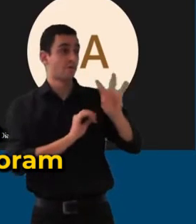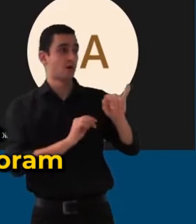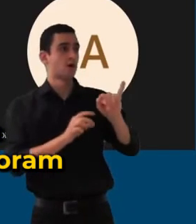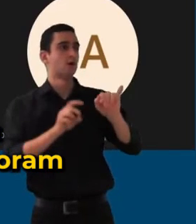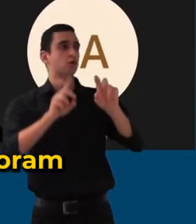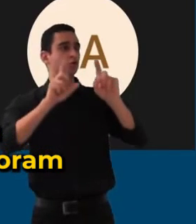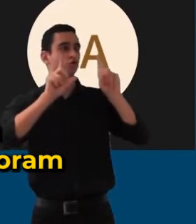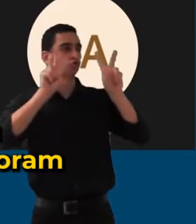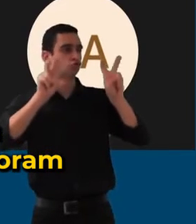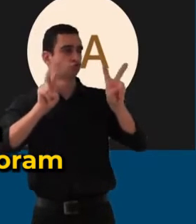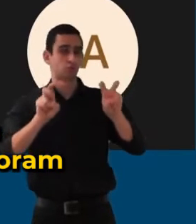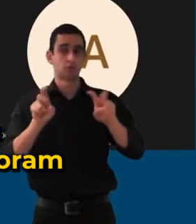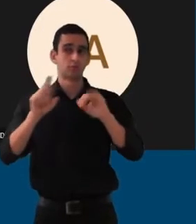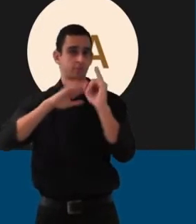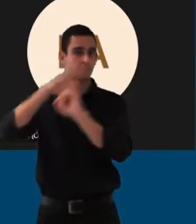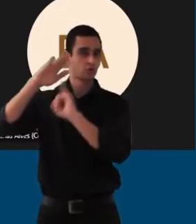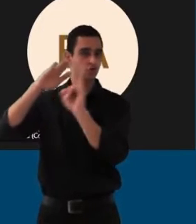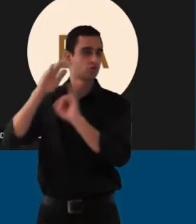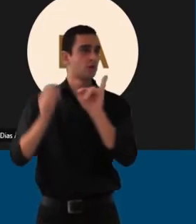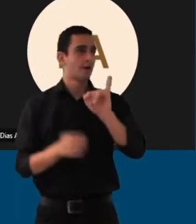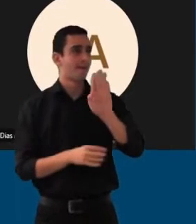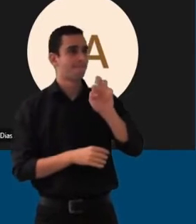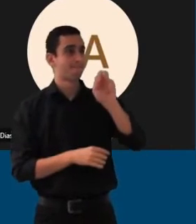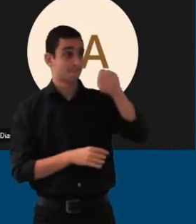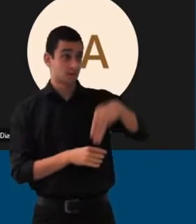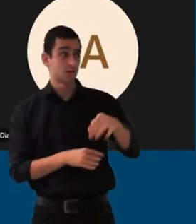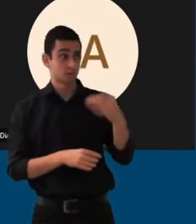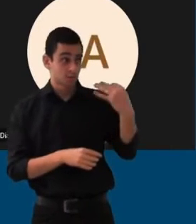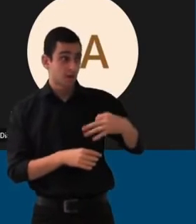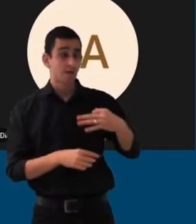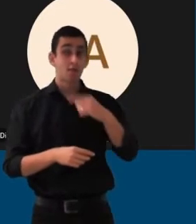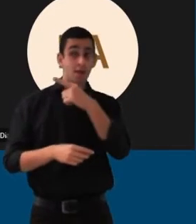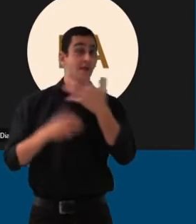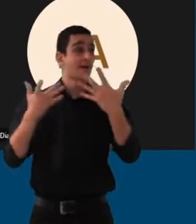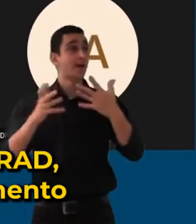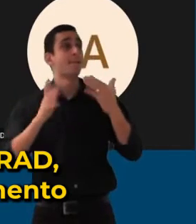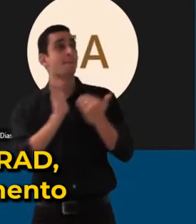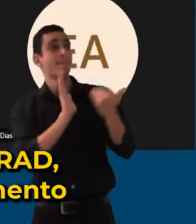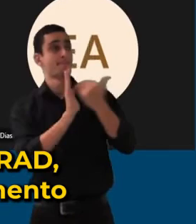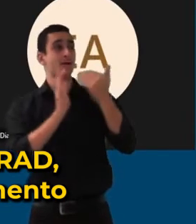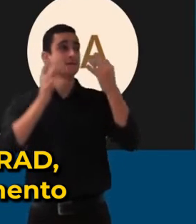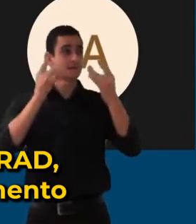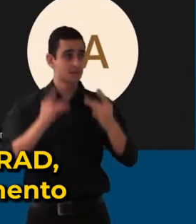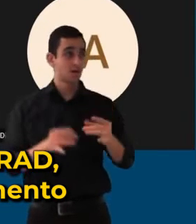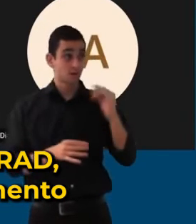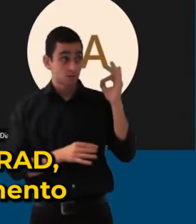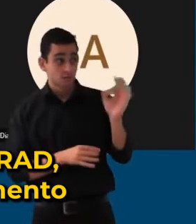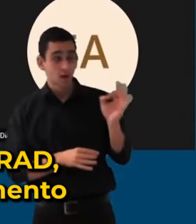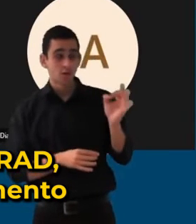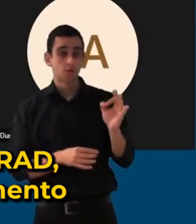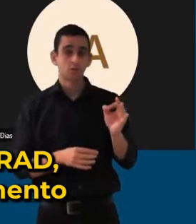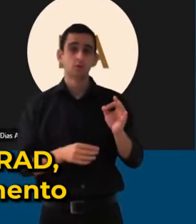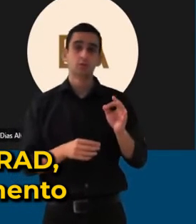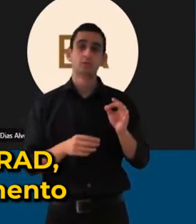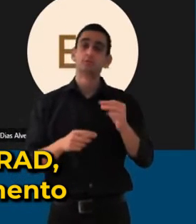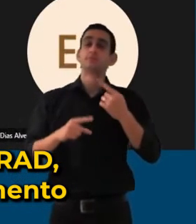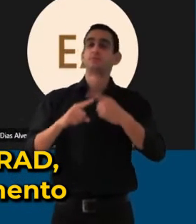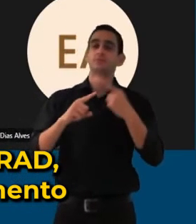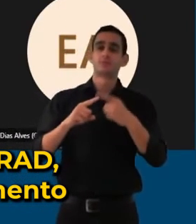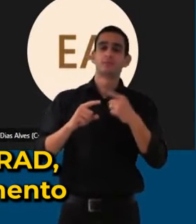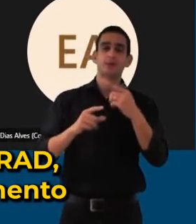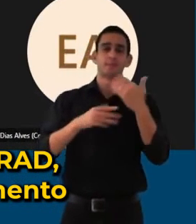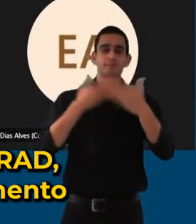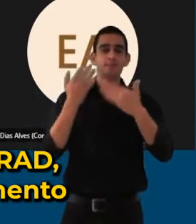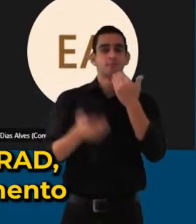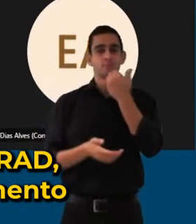novos esclarecimentos que foram prestados. O que houve no ano passado, que eu estava confundindo com um novo PRAD, mas não foi um novo